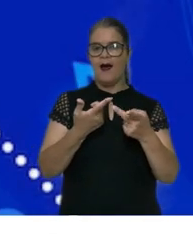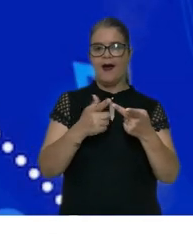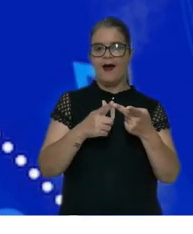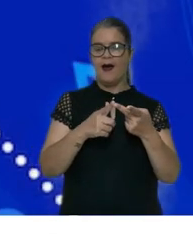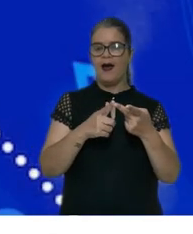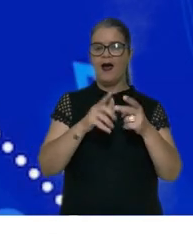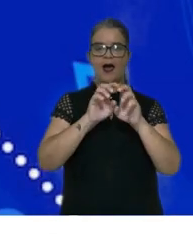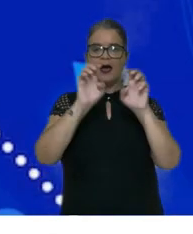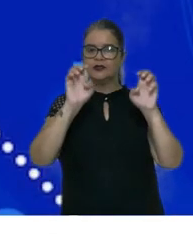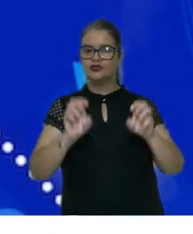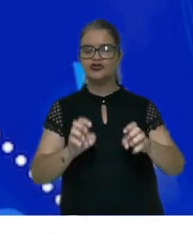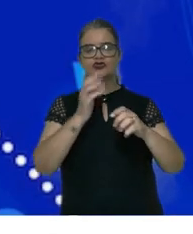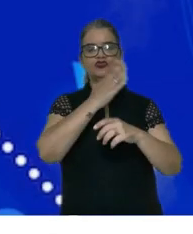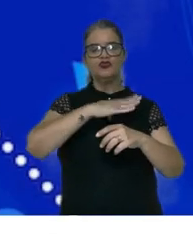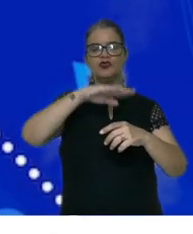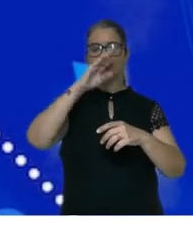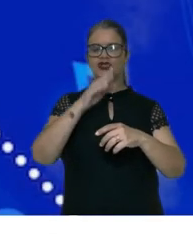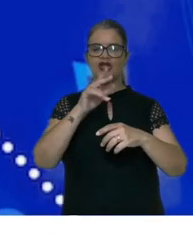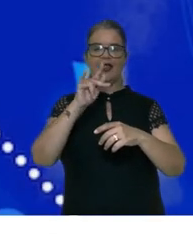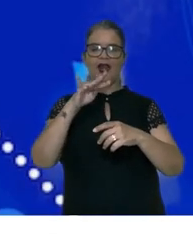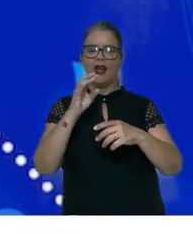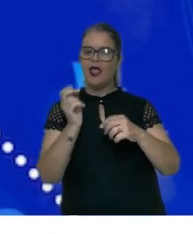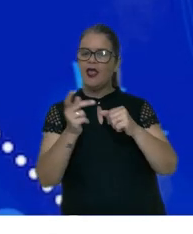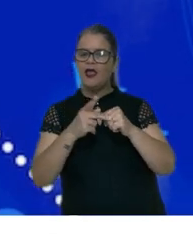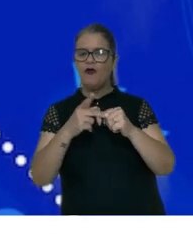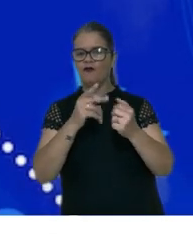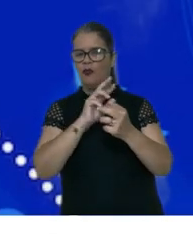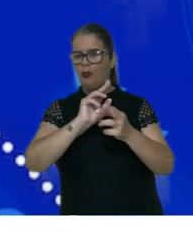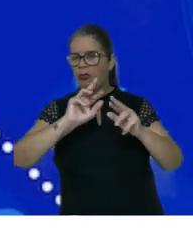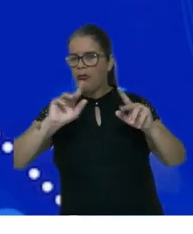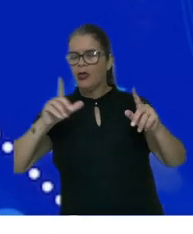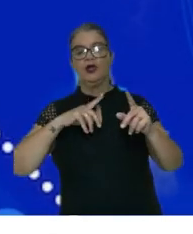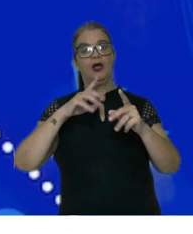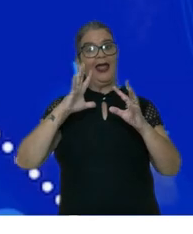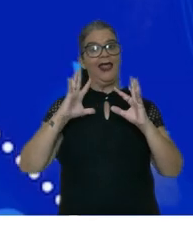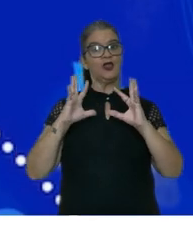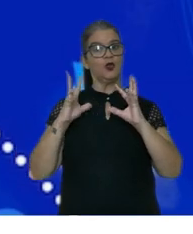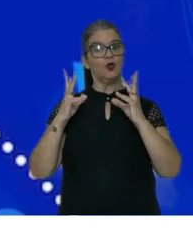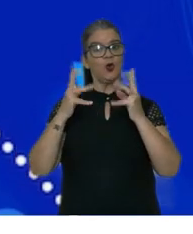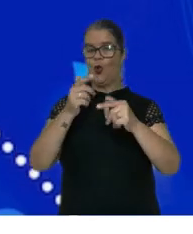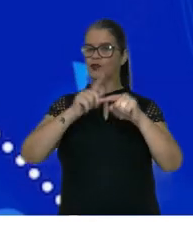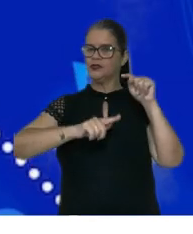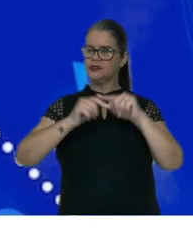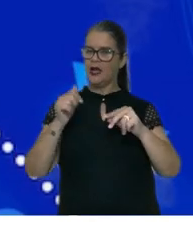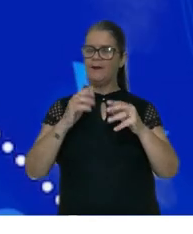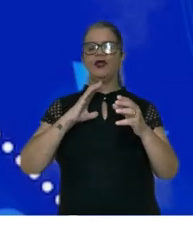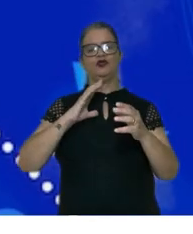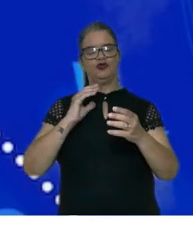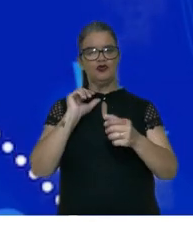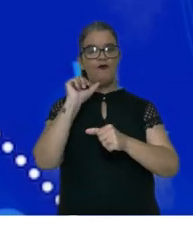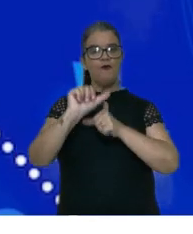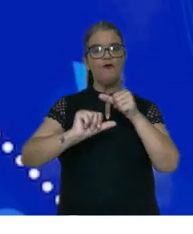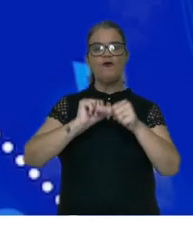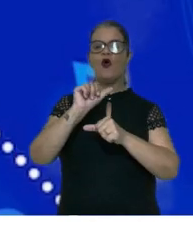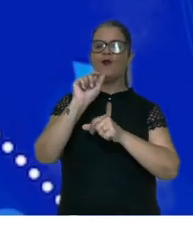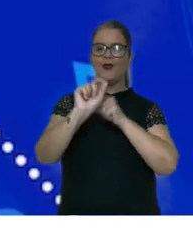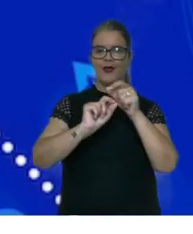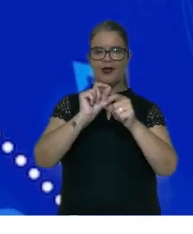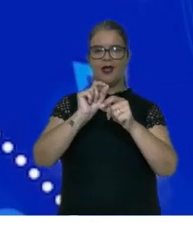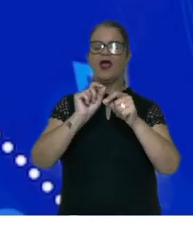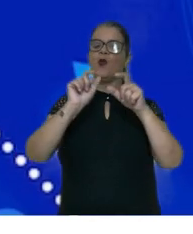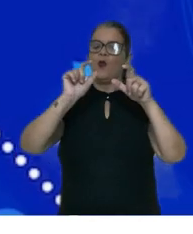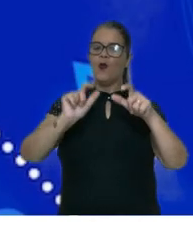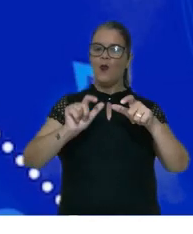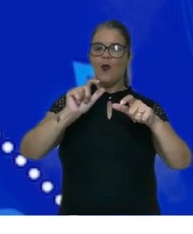do relevo, tudo isso. Essa conjunção de elementos forma o que nós entendemos como ambiente.